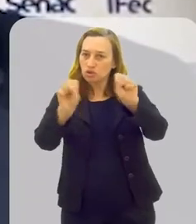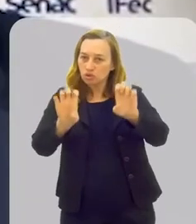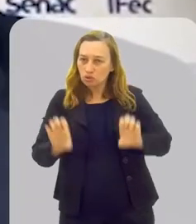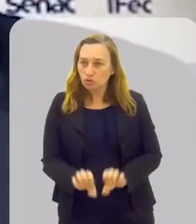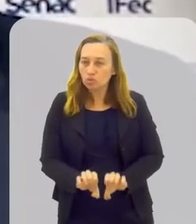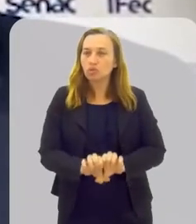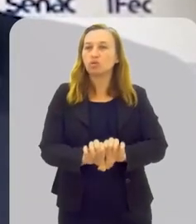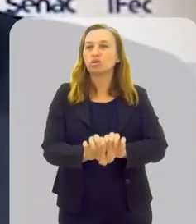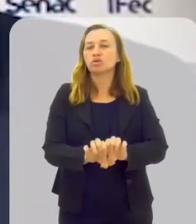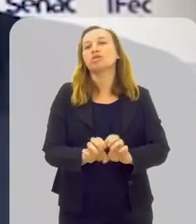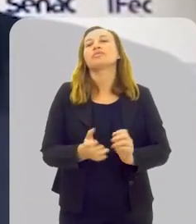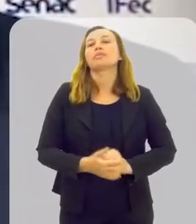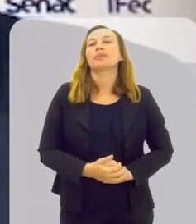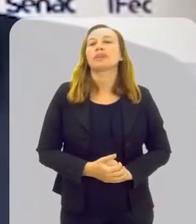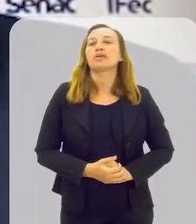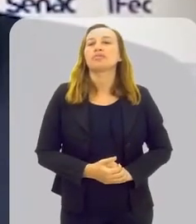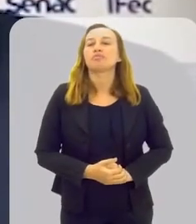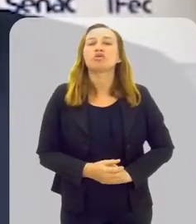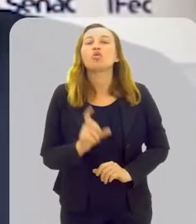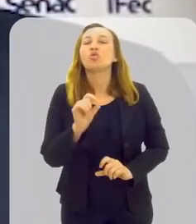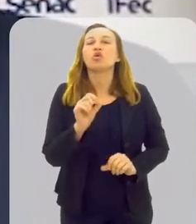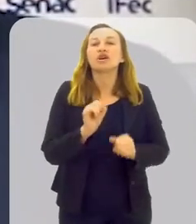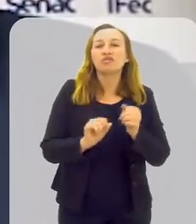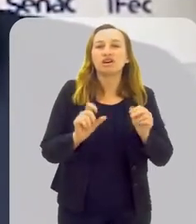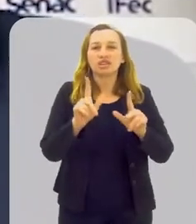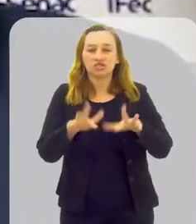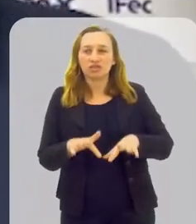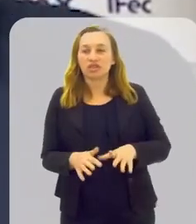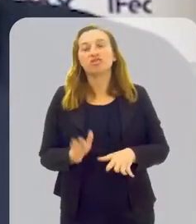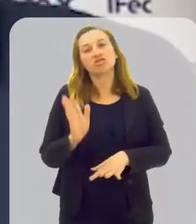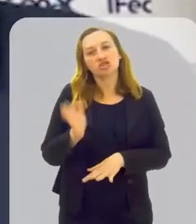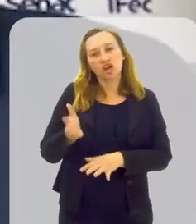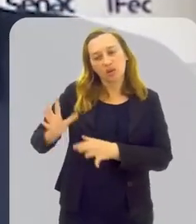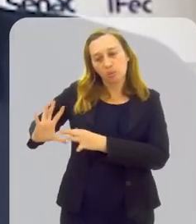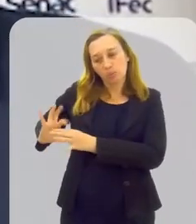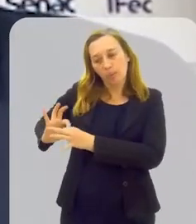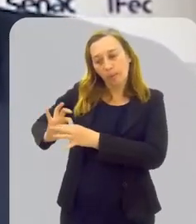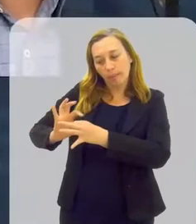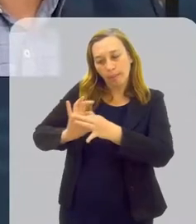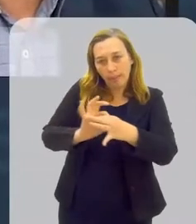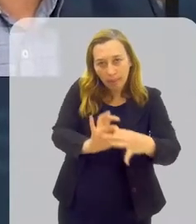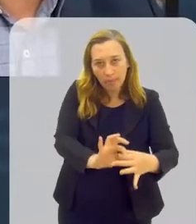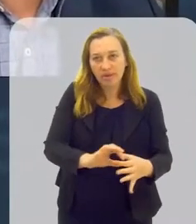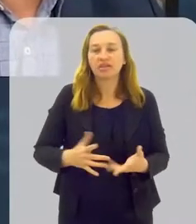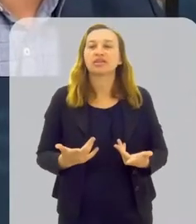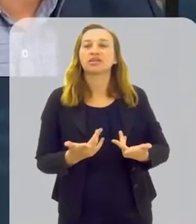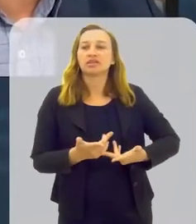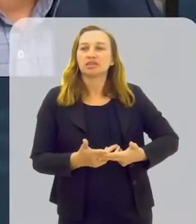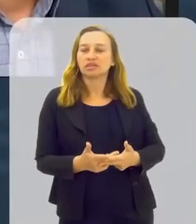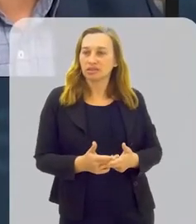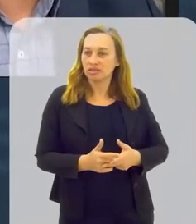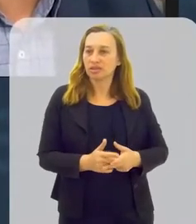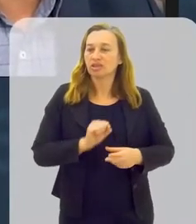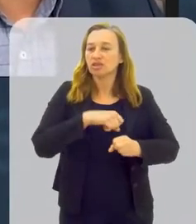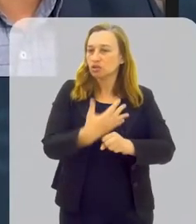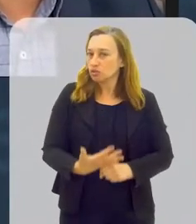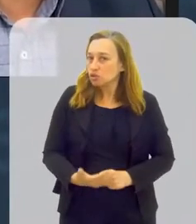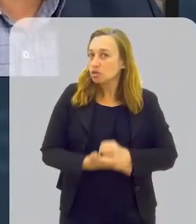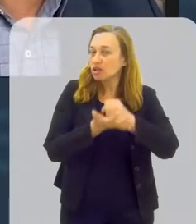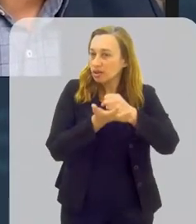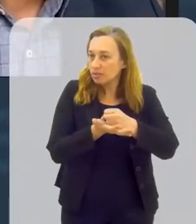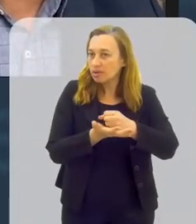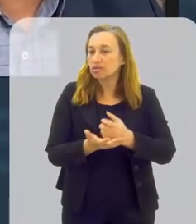um instituto desse sustentabilidade e o que que faz essa diferença a gente já vinha né atuando várias frentes sobre